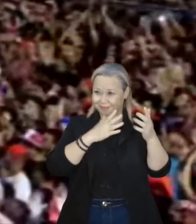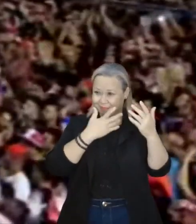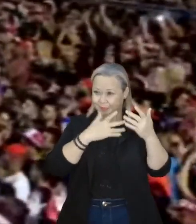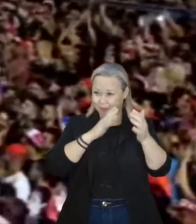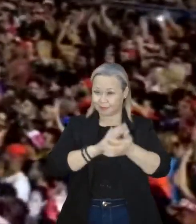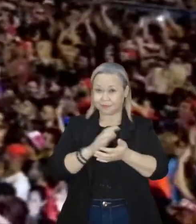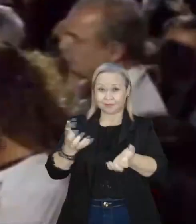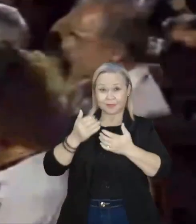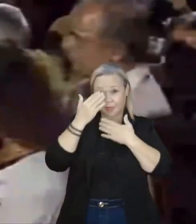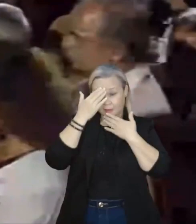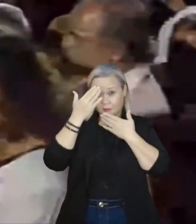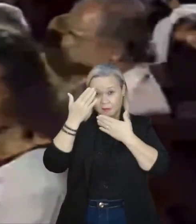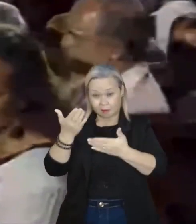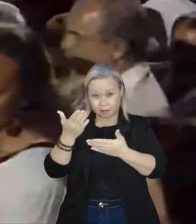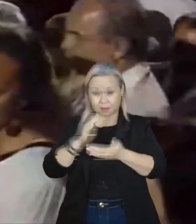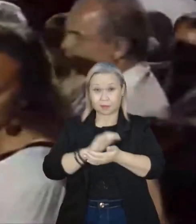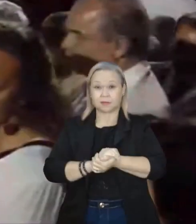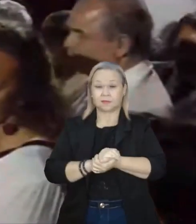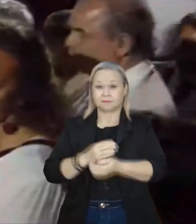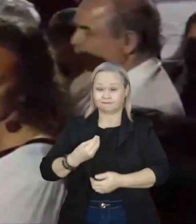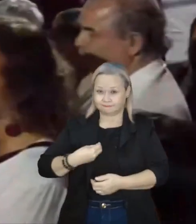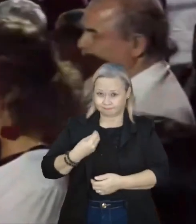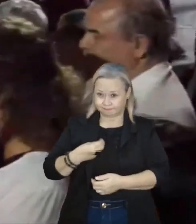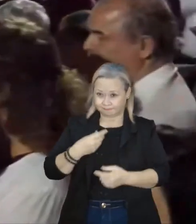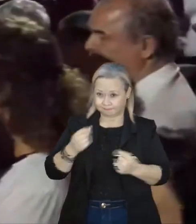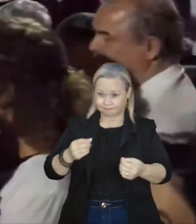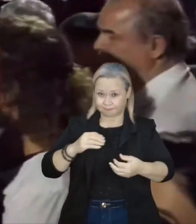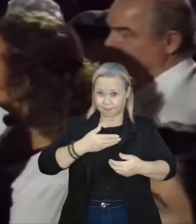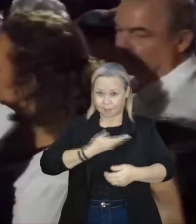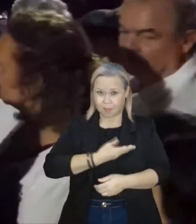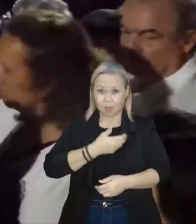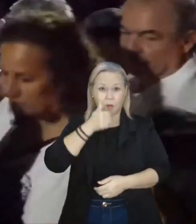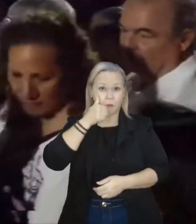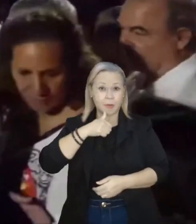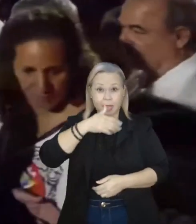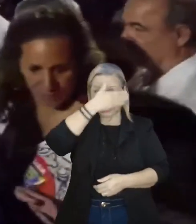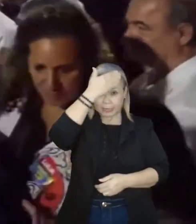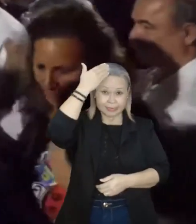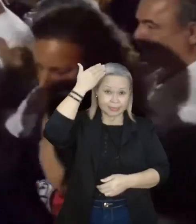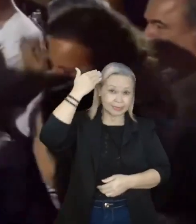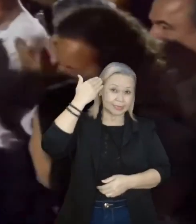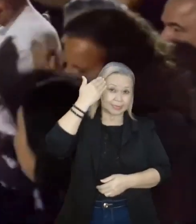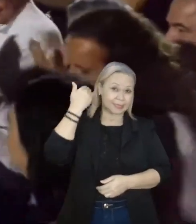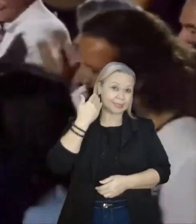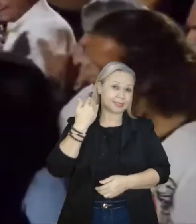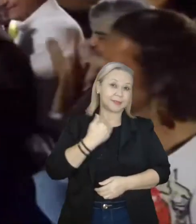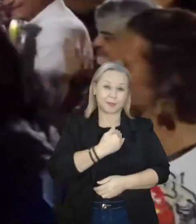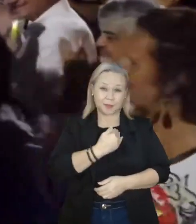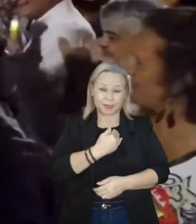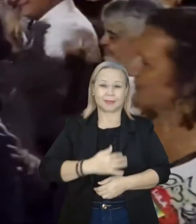quero agradecer aqui a companheira Simone Tebet.